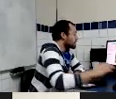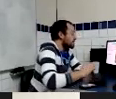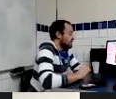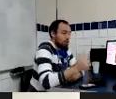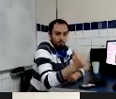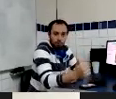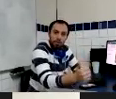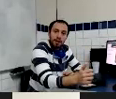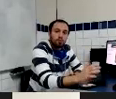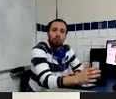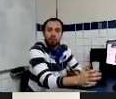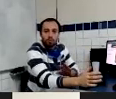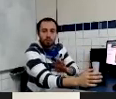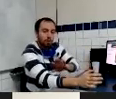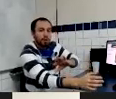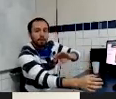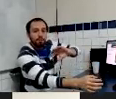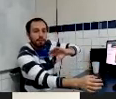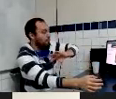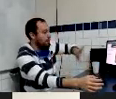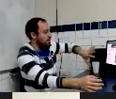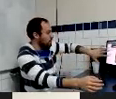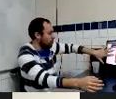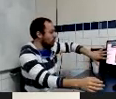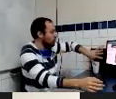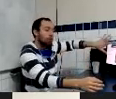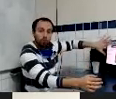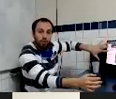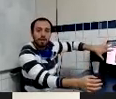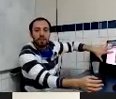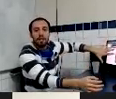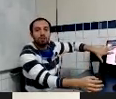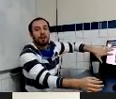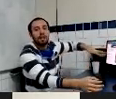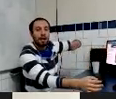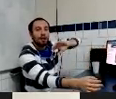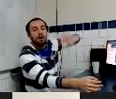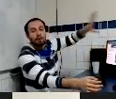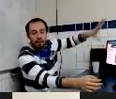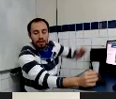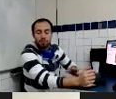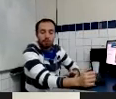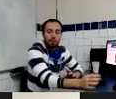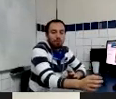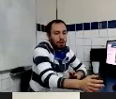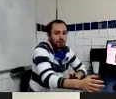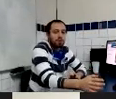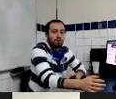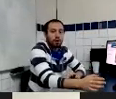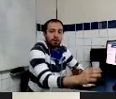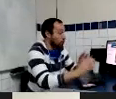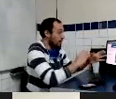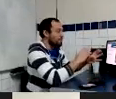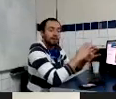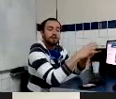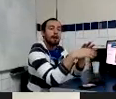Então, Cíntia, tudo bem que você não copiou, não tem problema. Depois, tudo que você está vendendo na sua tela vai estar disponível lá no site da